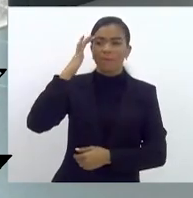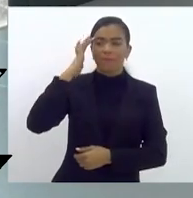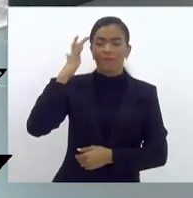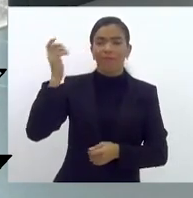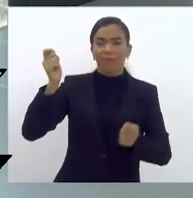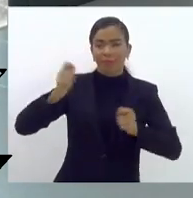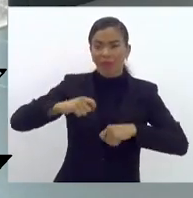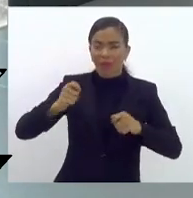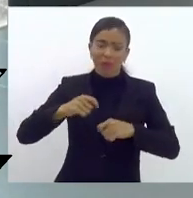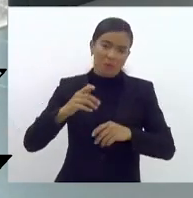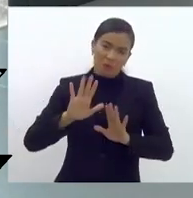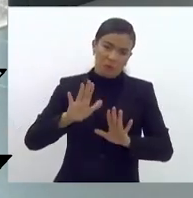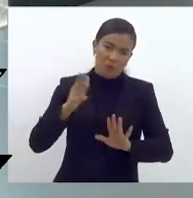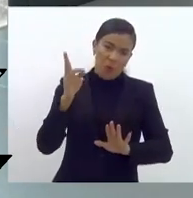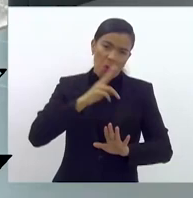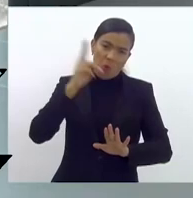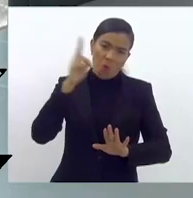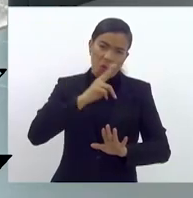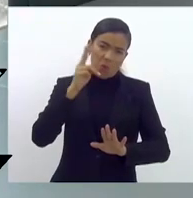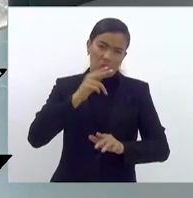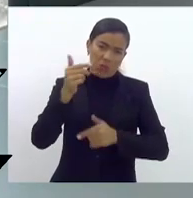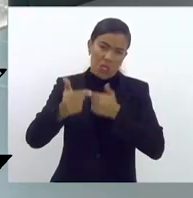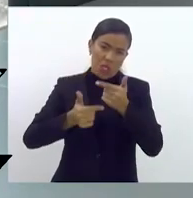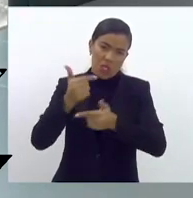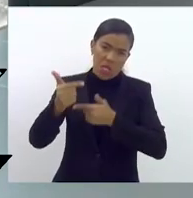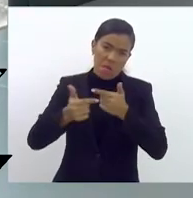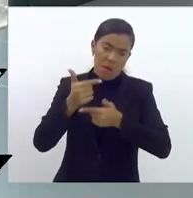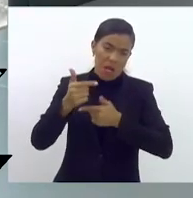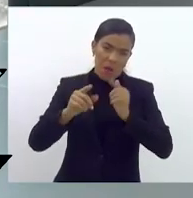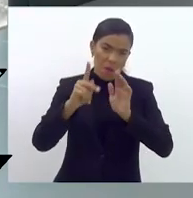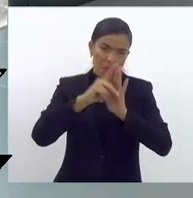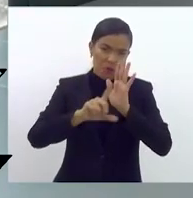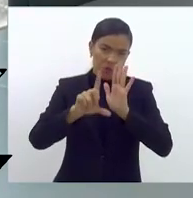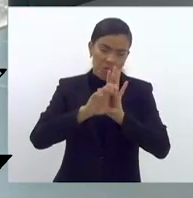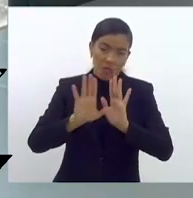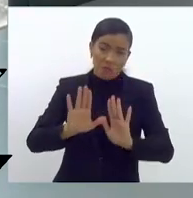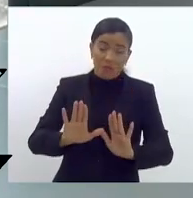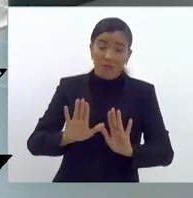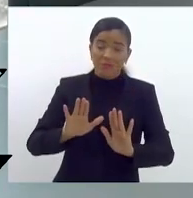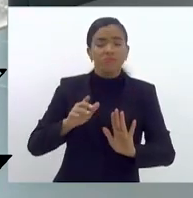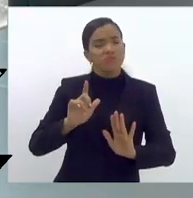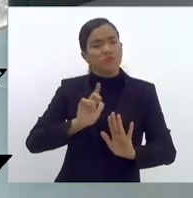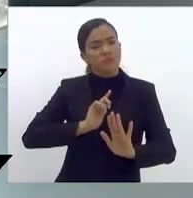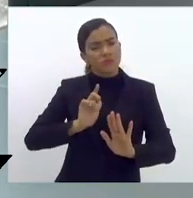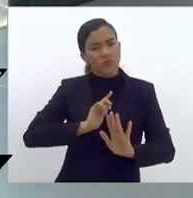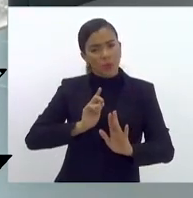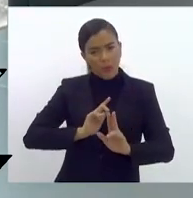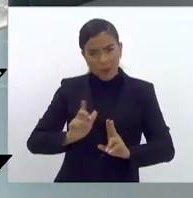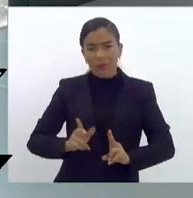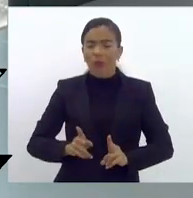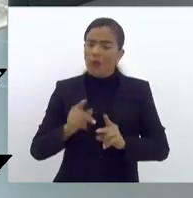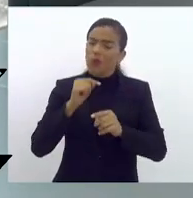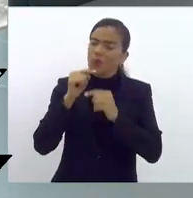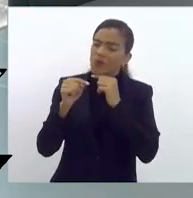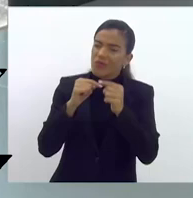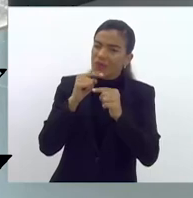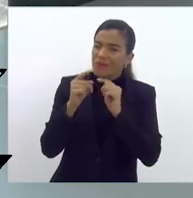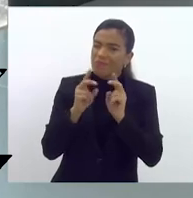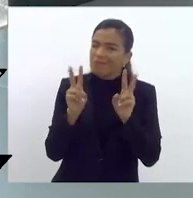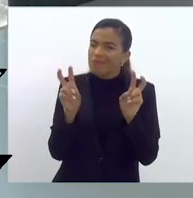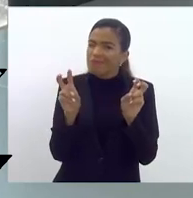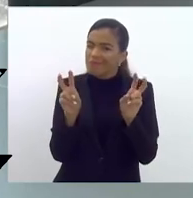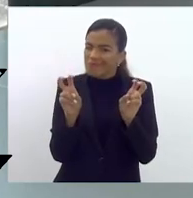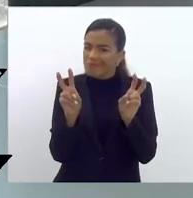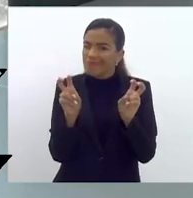ou ter urgência em trabalhar a matéria eu eu ainda tenho eu ainda tenho dúvida sobre essa questão